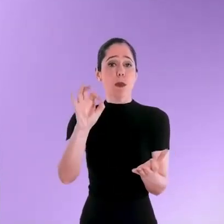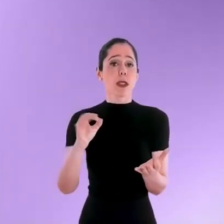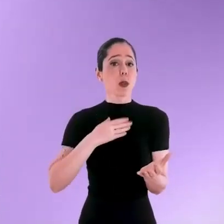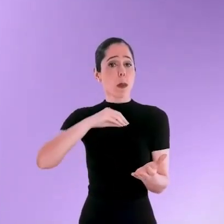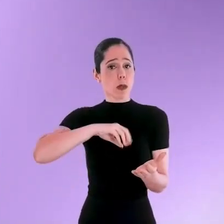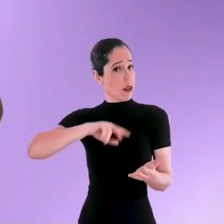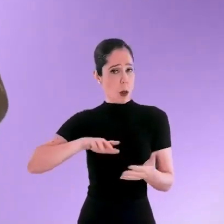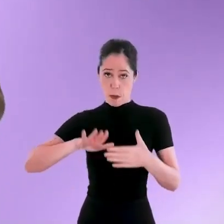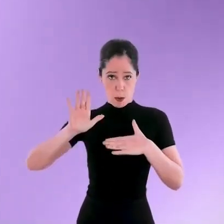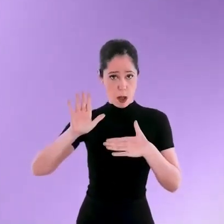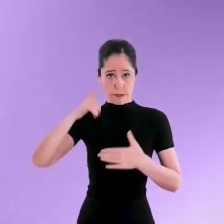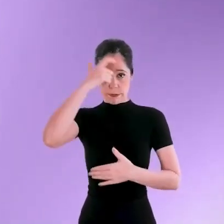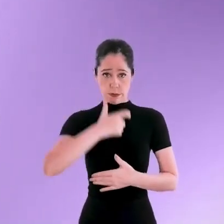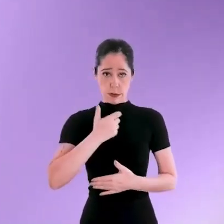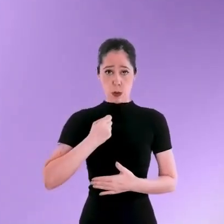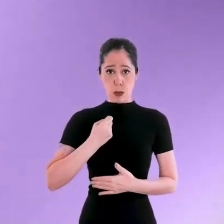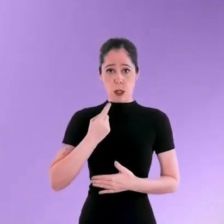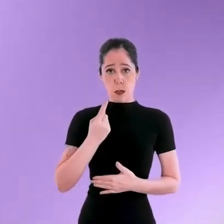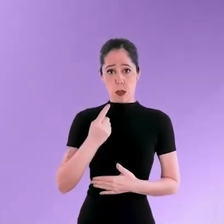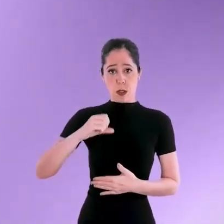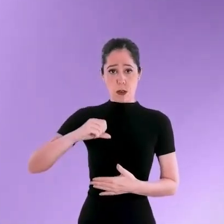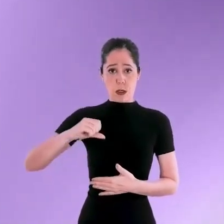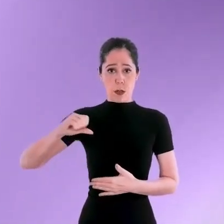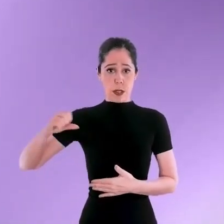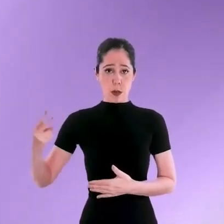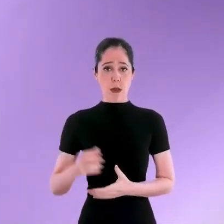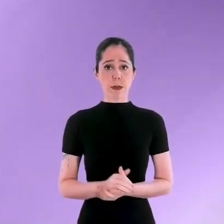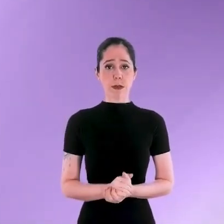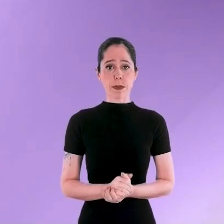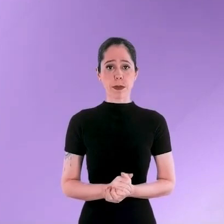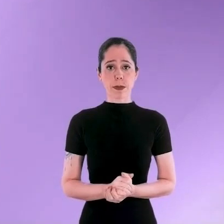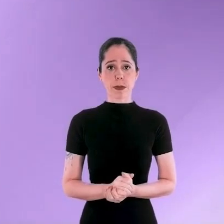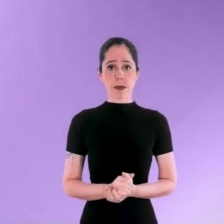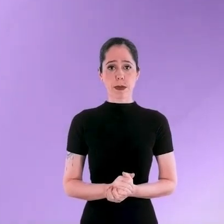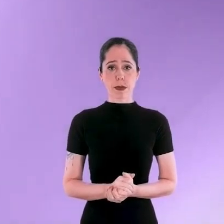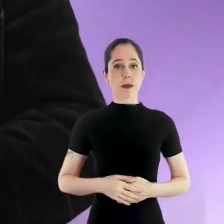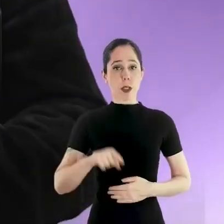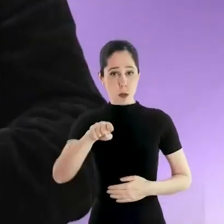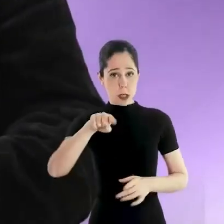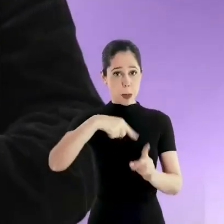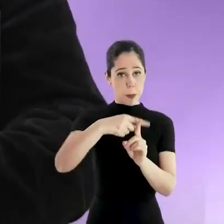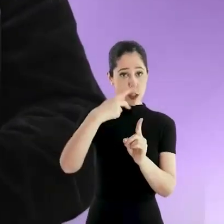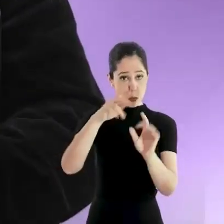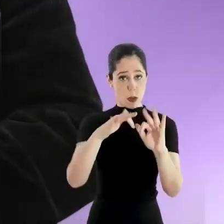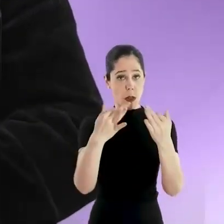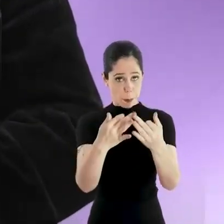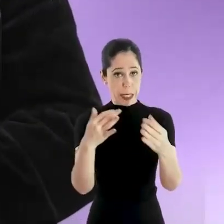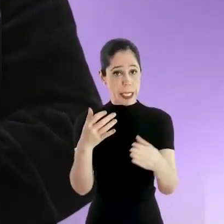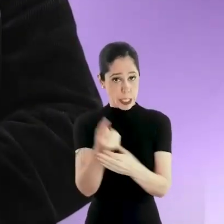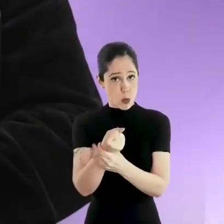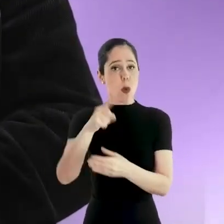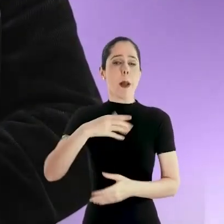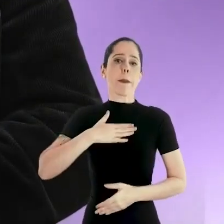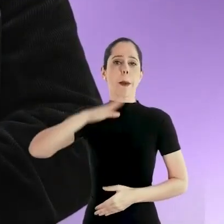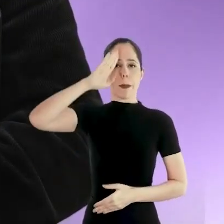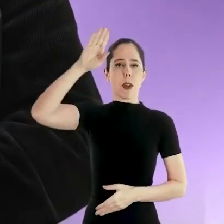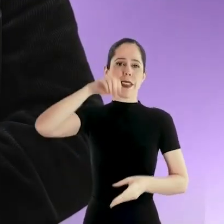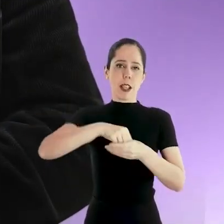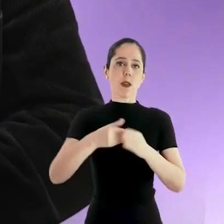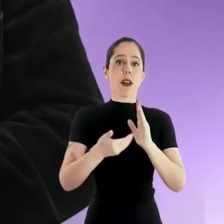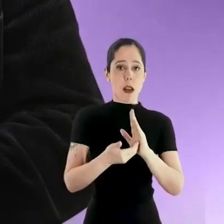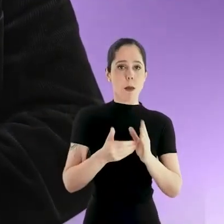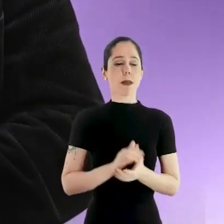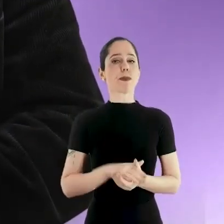do meu salário. E isso não é uma promessa. Adriana Strack, 1992. A tua segurança e da tua família serão as